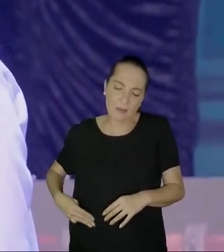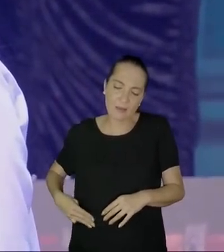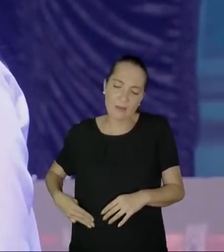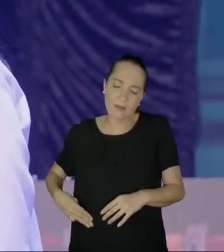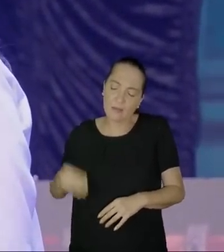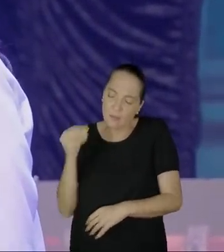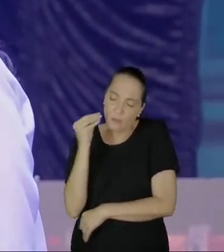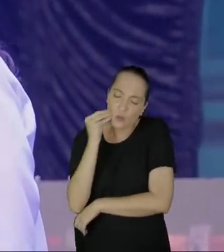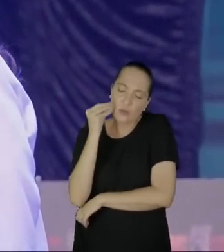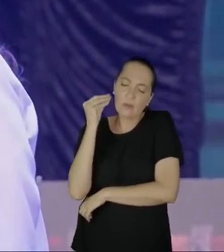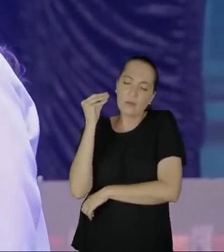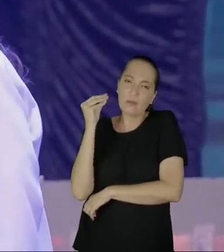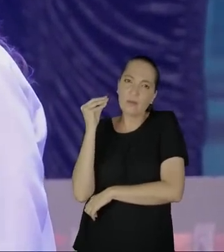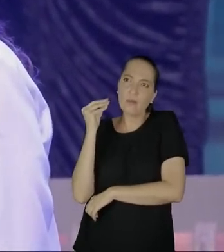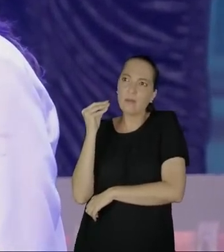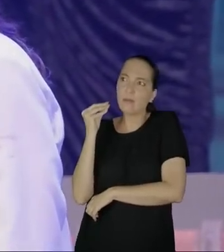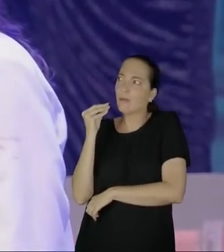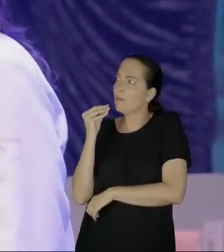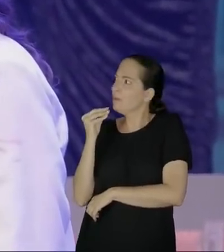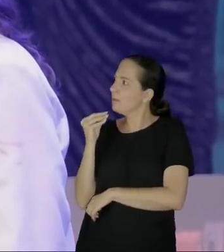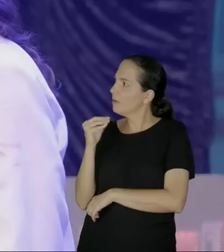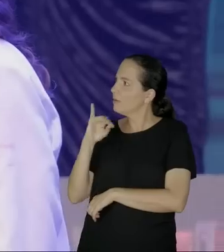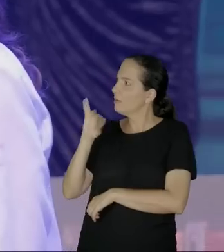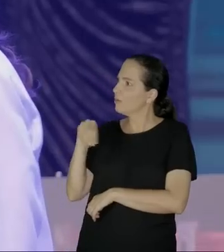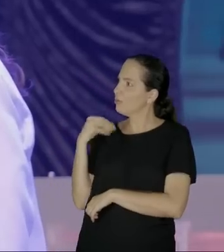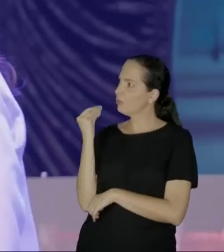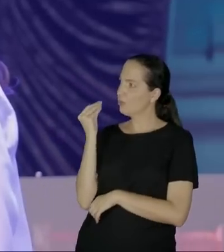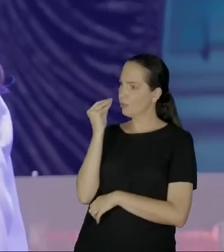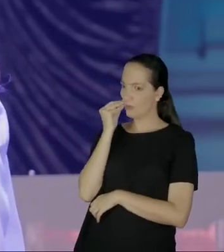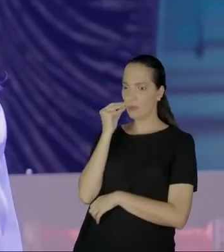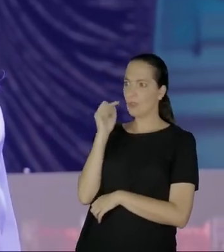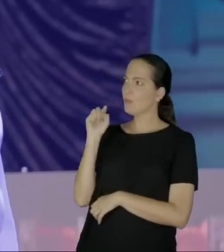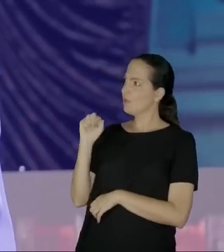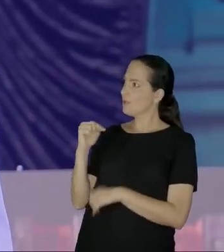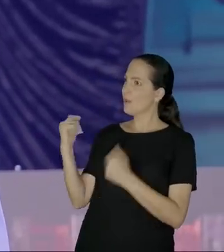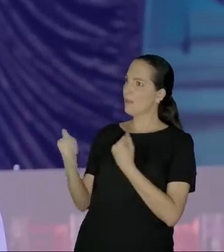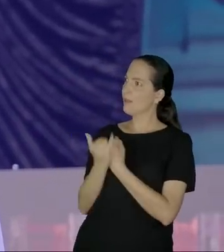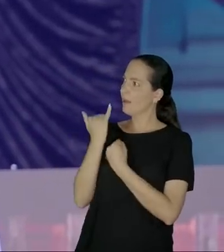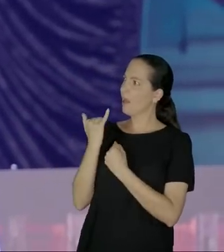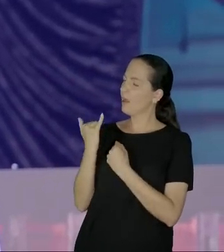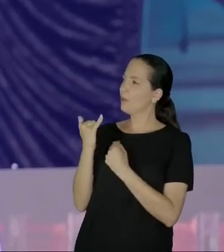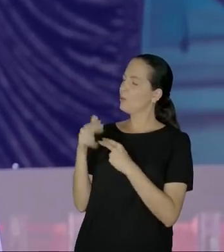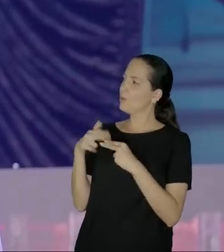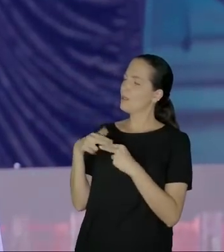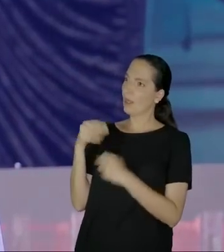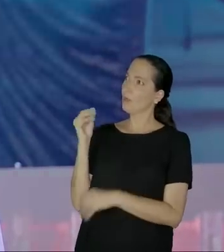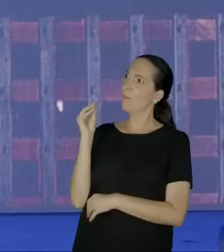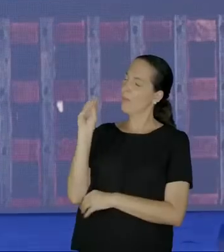Oh, Judas, é com beijo que você trai o filho do homem?